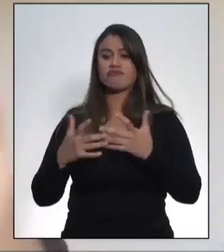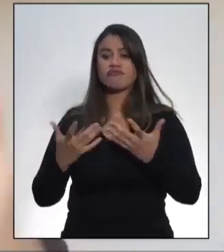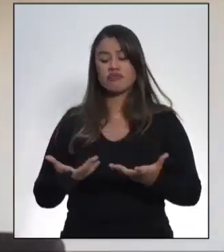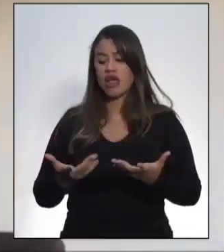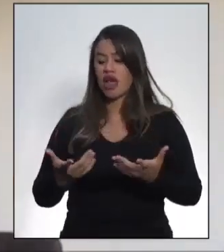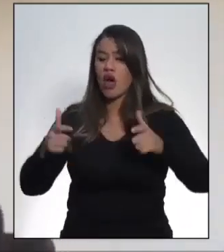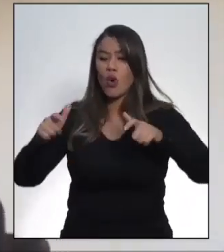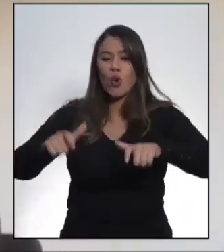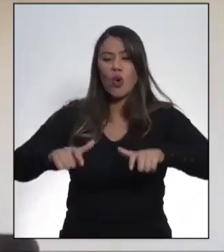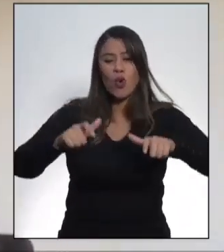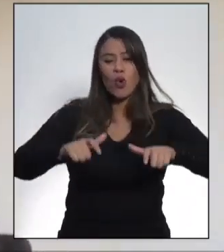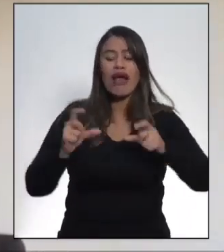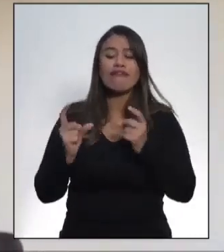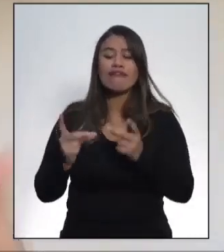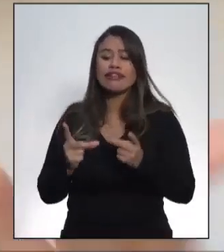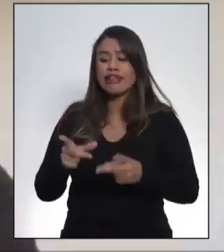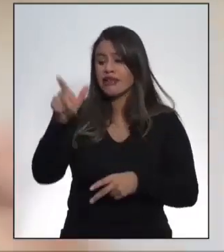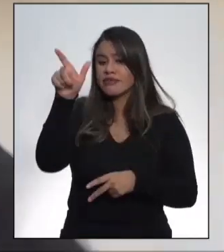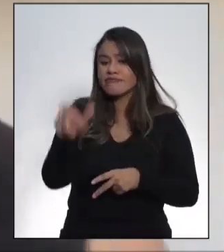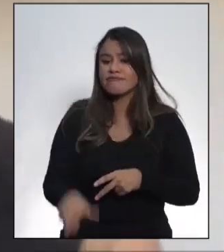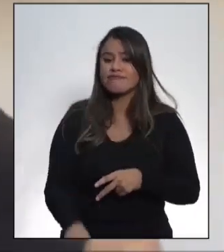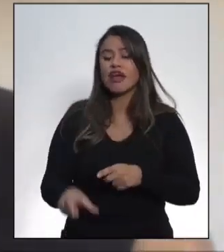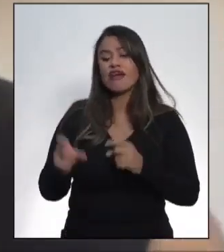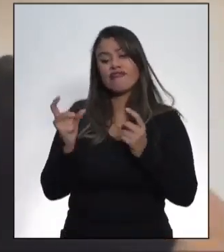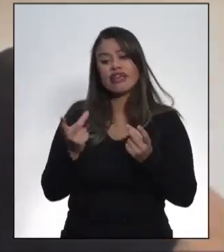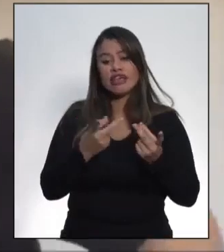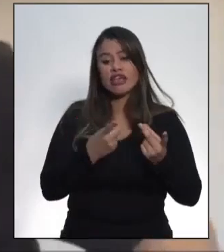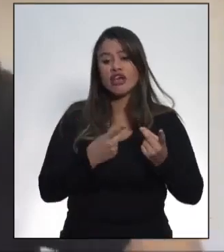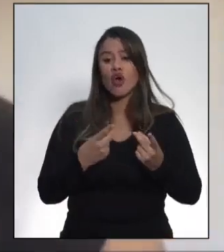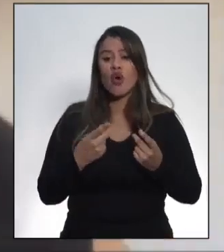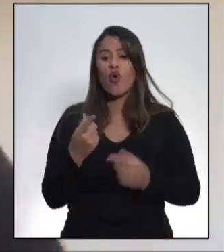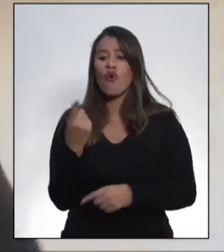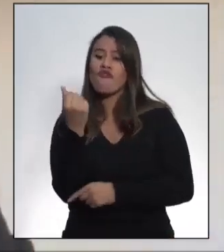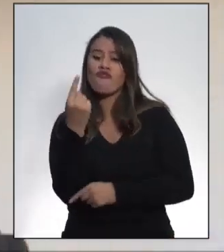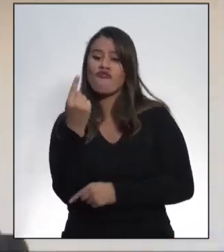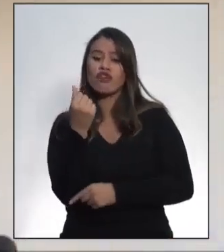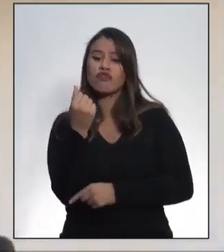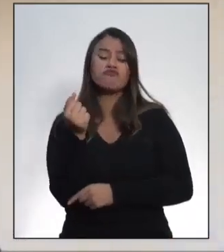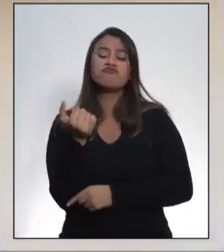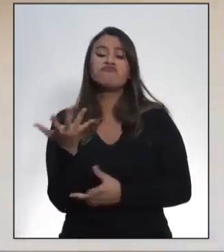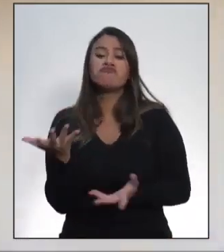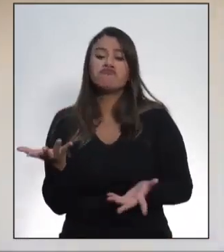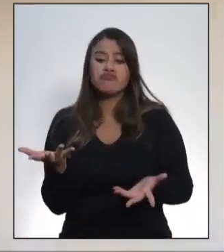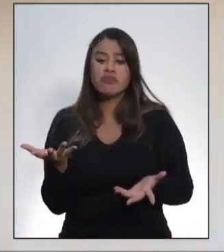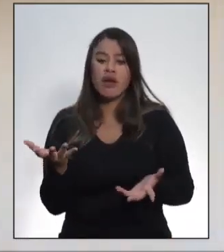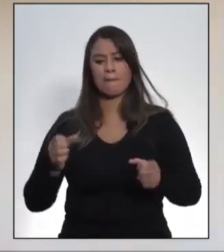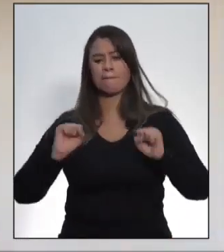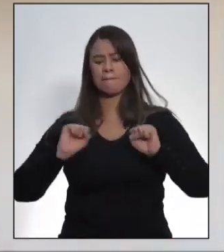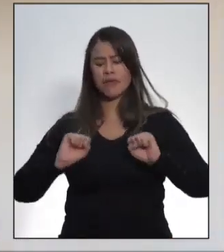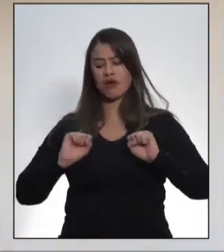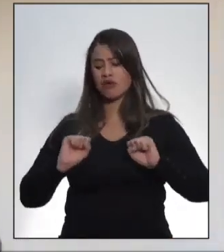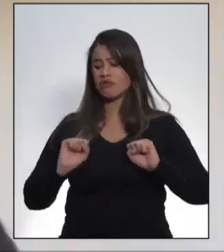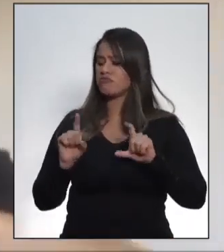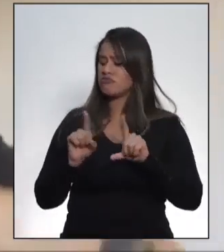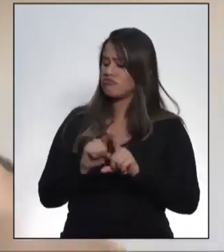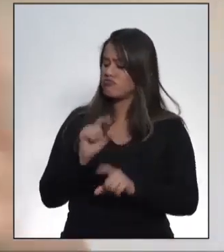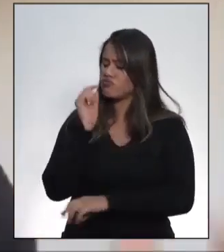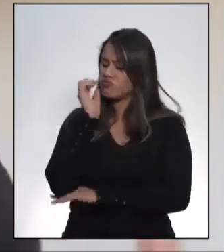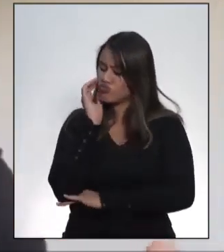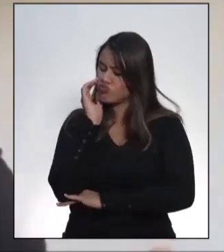Para quem você vai vender? Por quanto você vai vender? Você pode fazer fotos muito simples e tentar